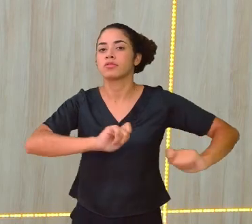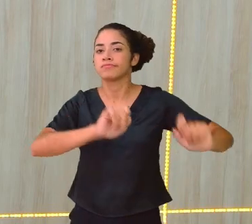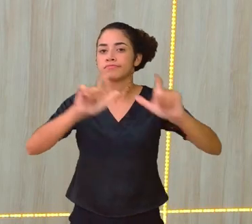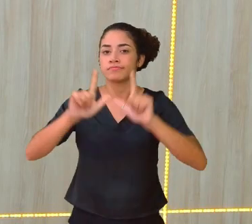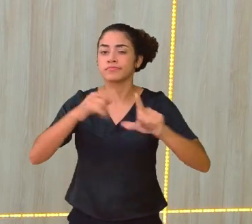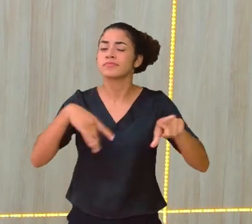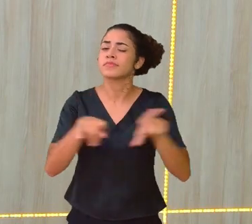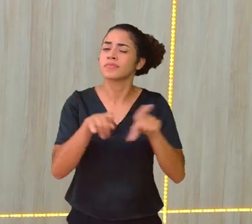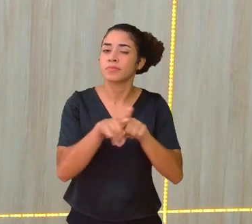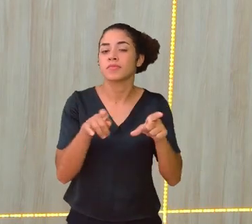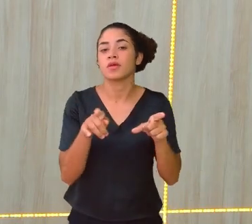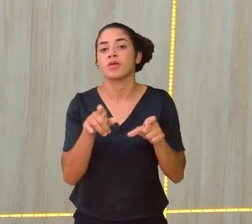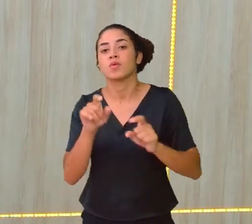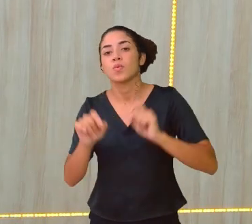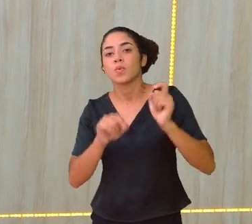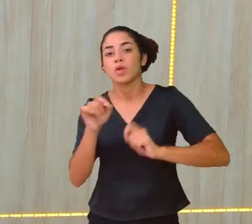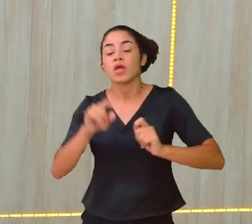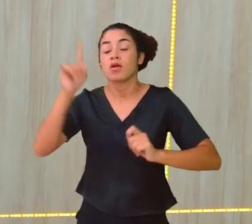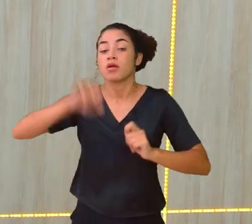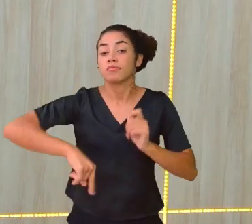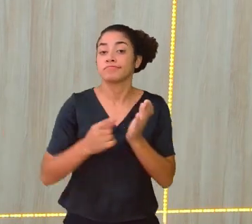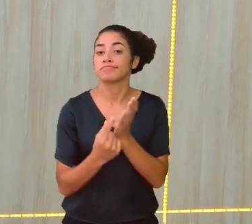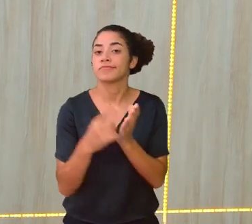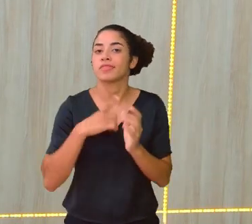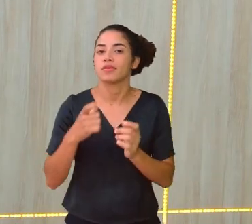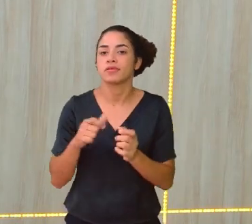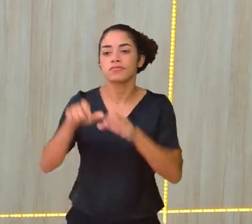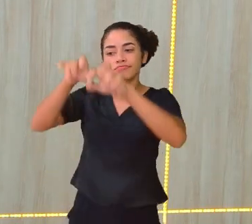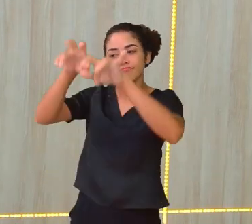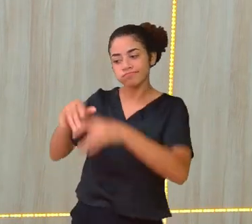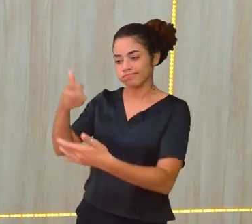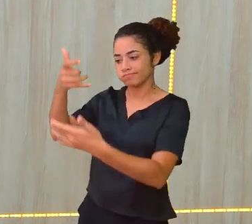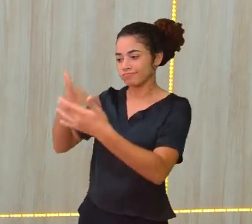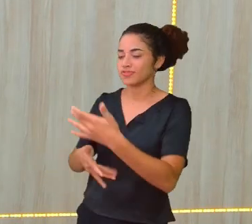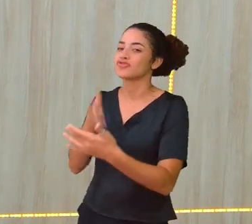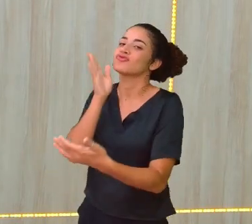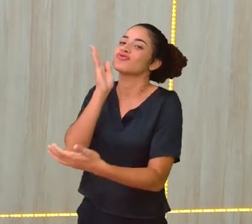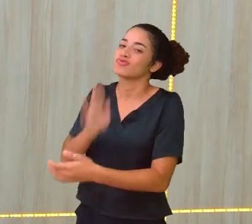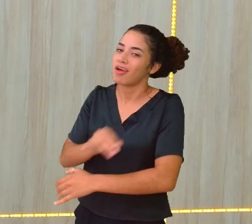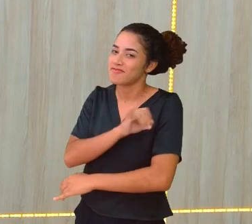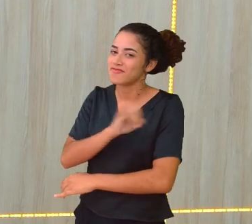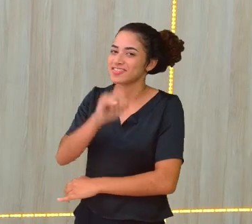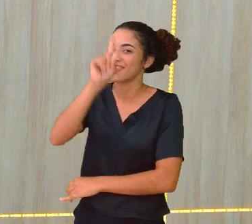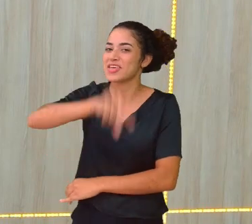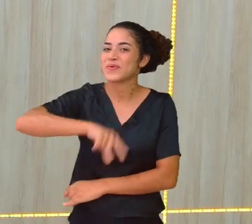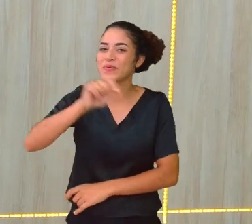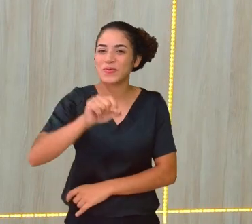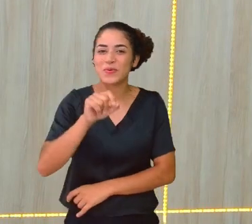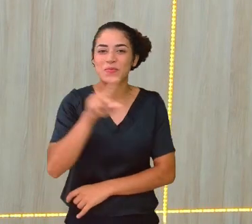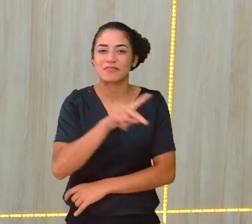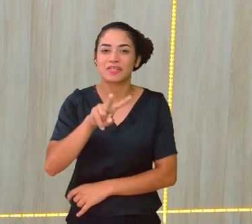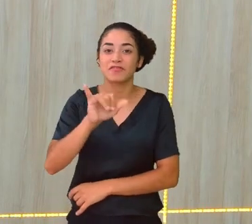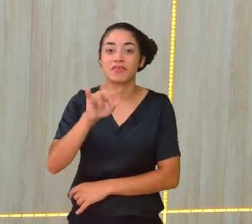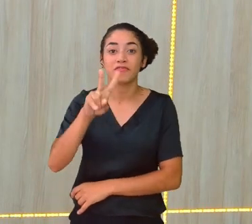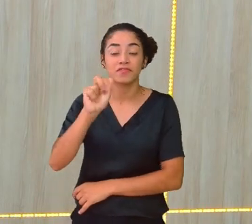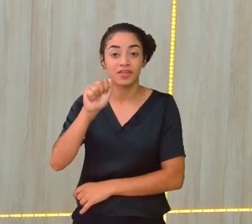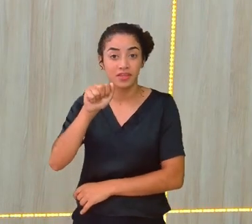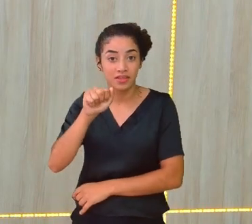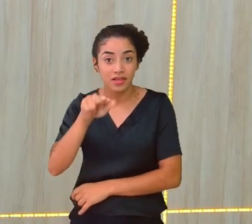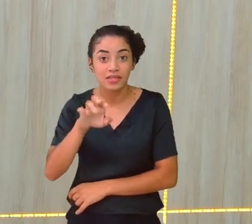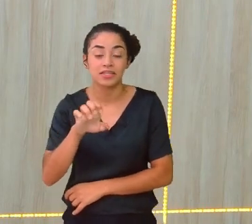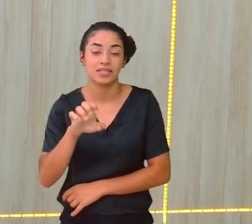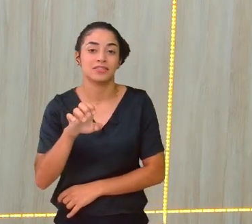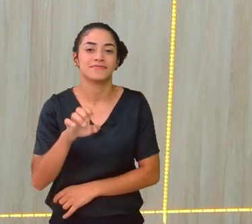no aplicativo a gente tem o quê? O chat. E hoje quem faz nosso chat, eu já disse que é a nossa professora Viviane. Bem-vinda,